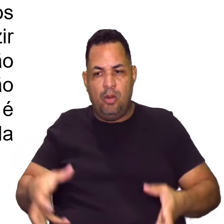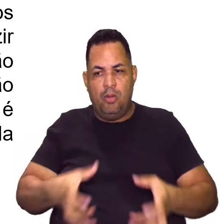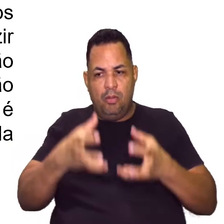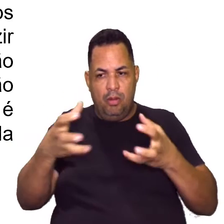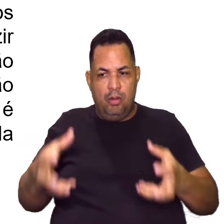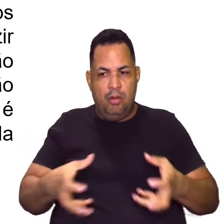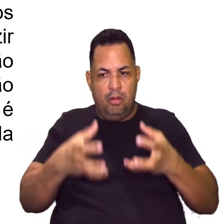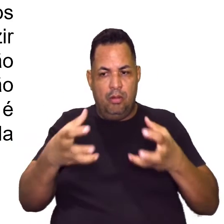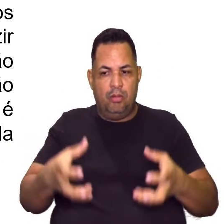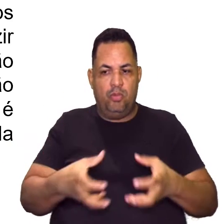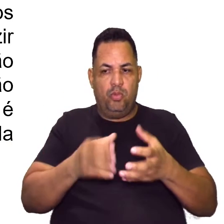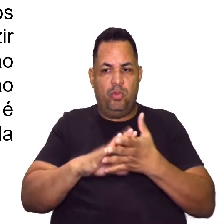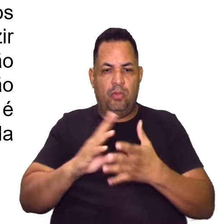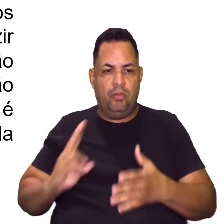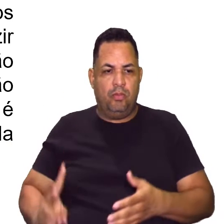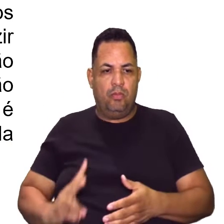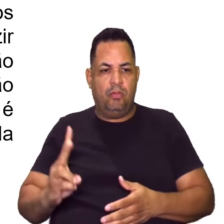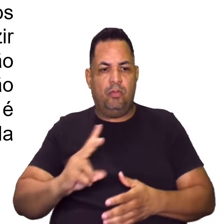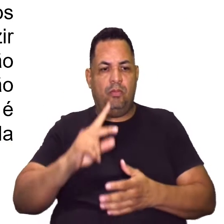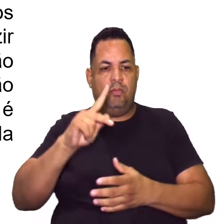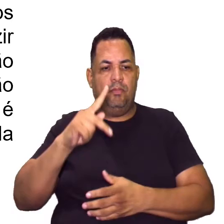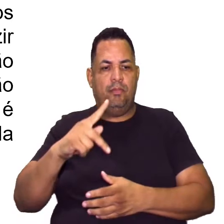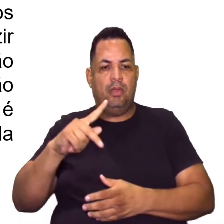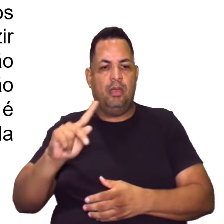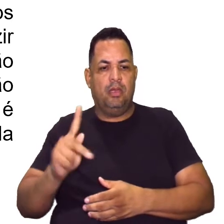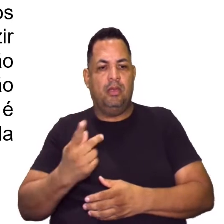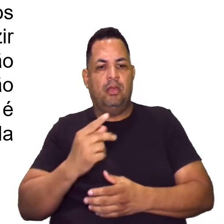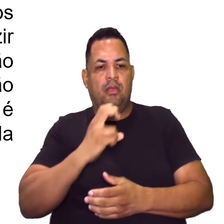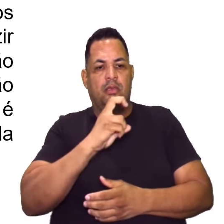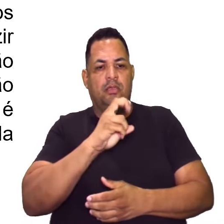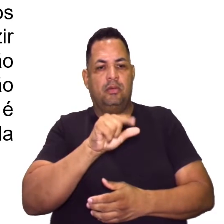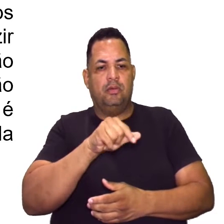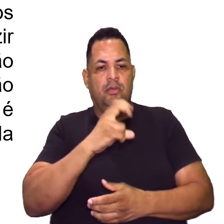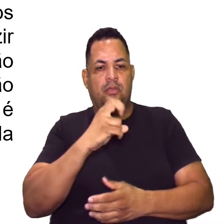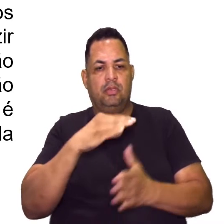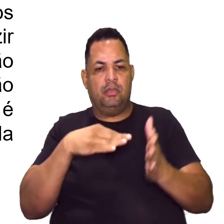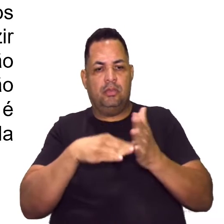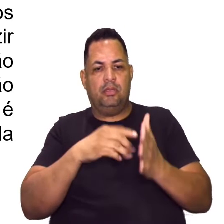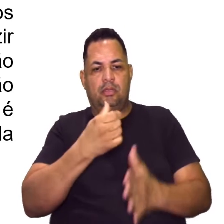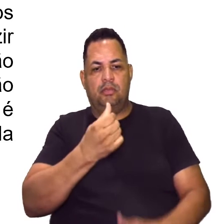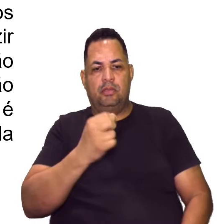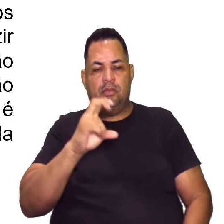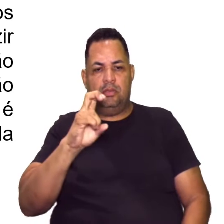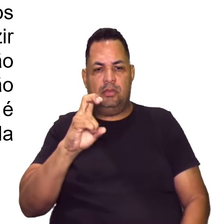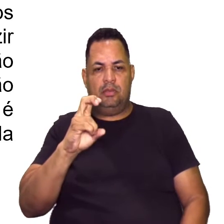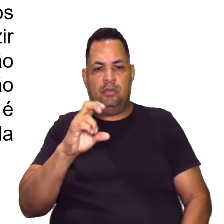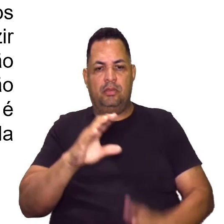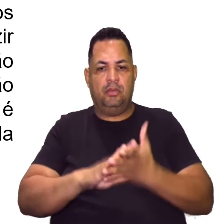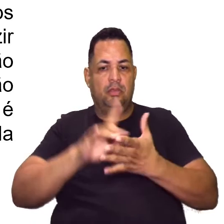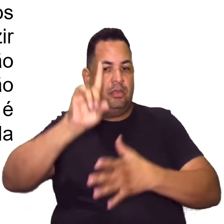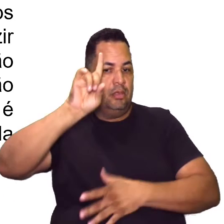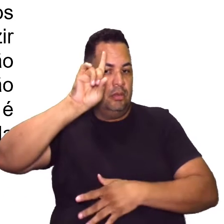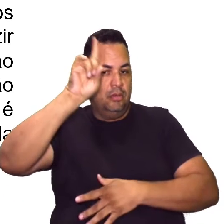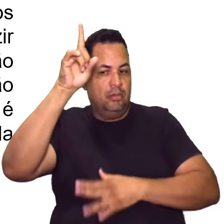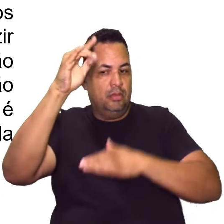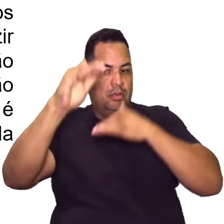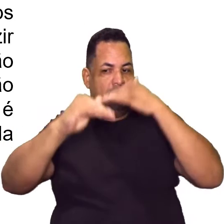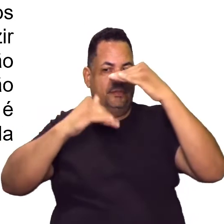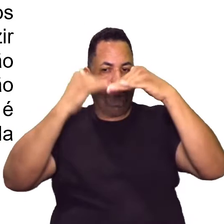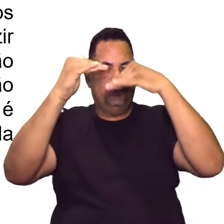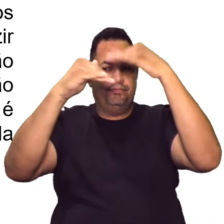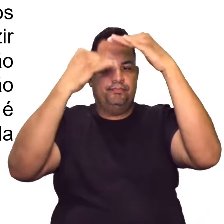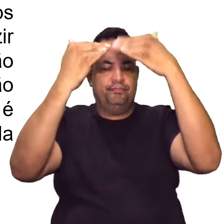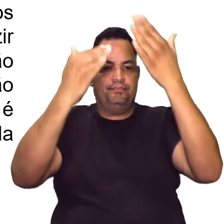alface, os valores de pH são entre 5,5 e 6,5. São ideais para o